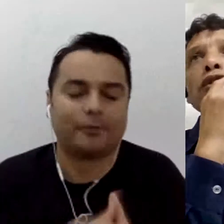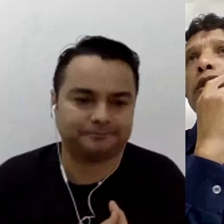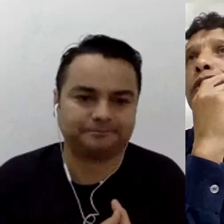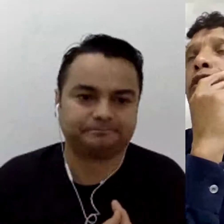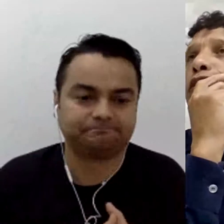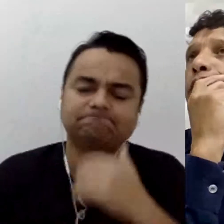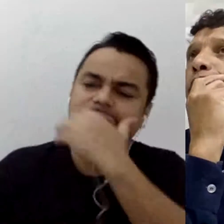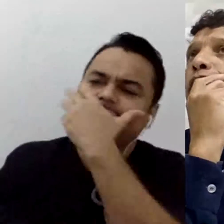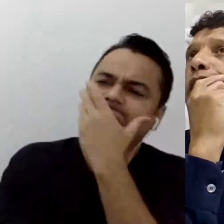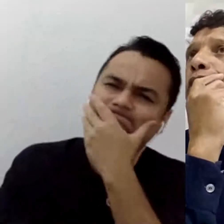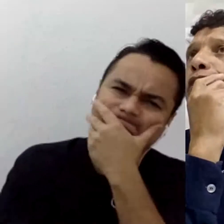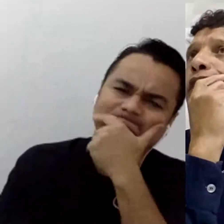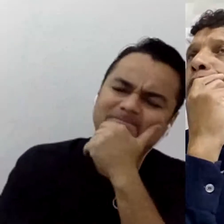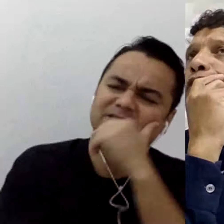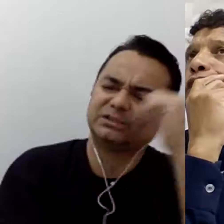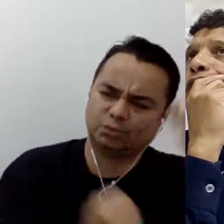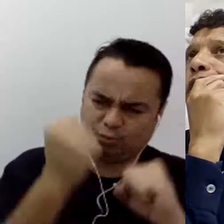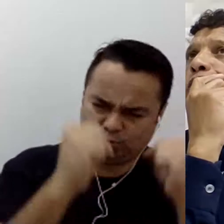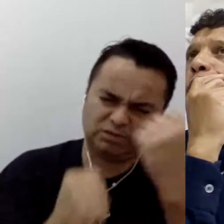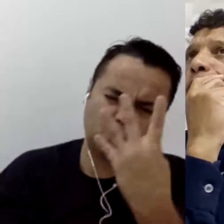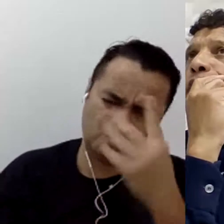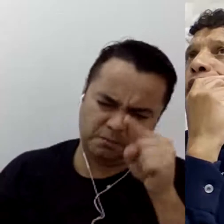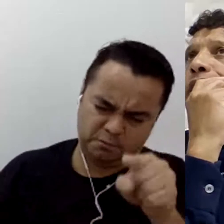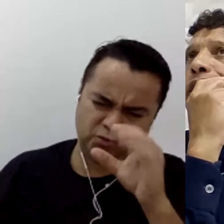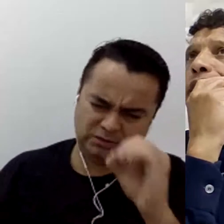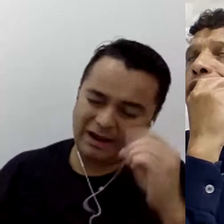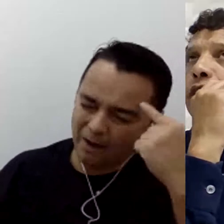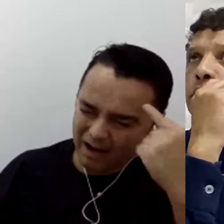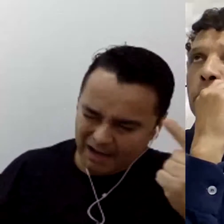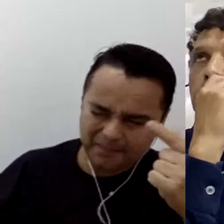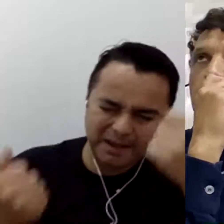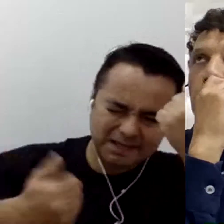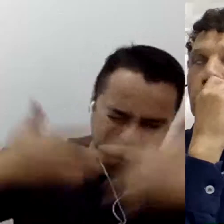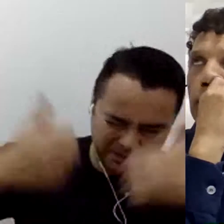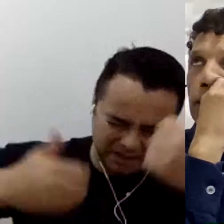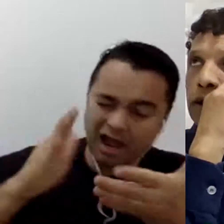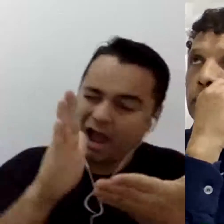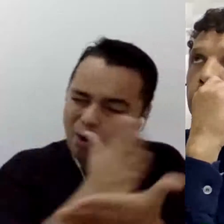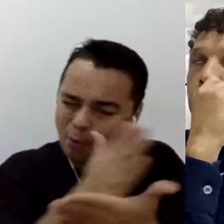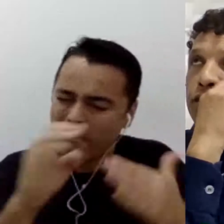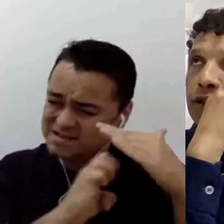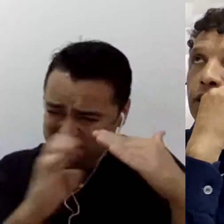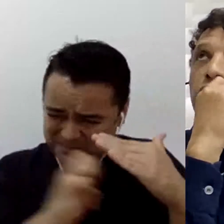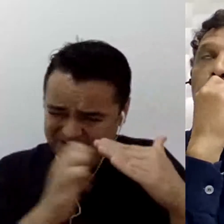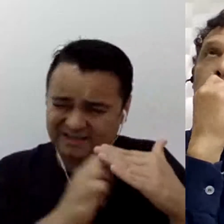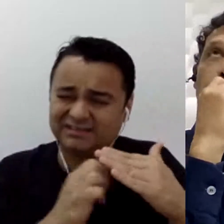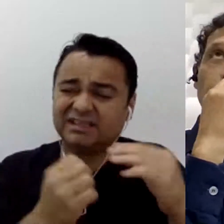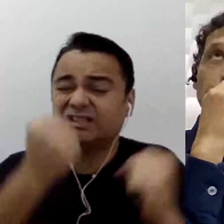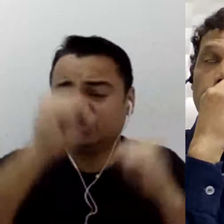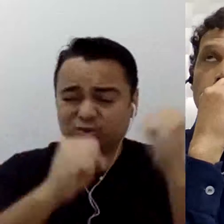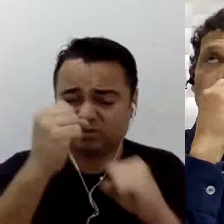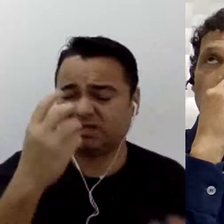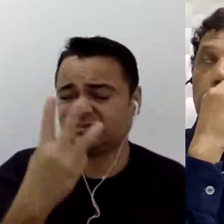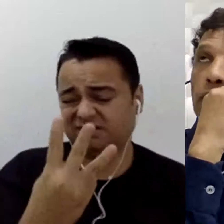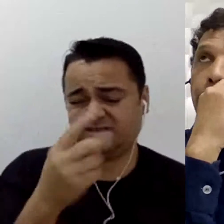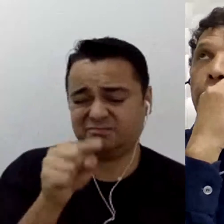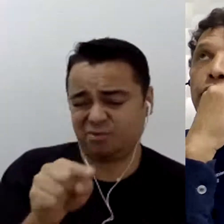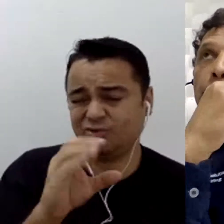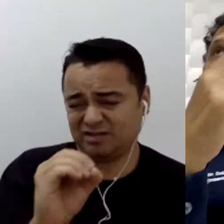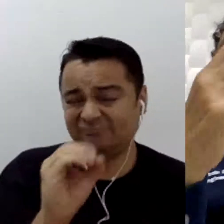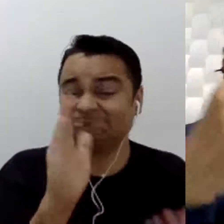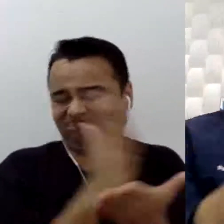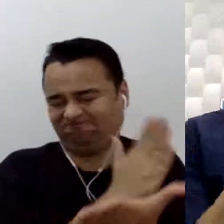A indústria 4.0, lembro que eu falei para vocês que algumas empresas ainda estão na indústria 3.0, e